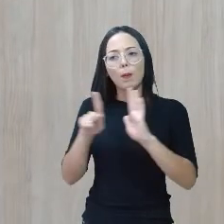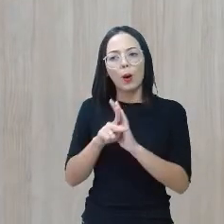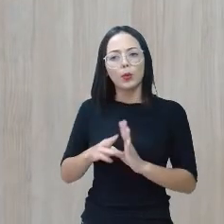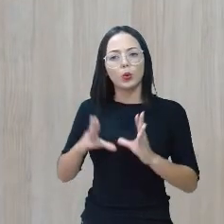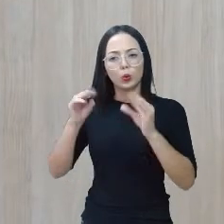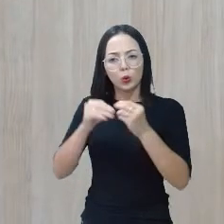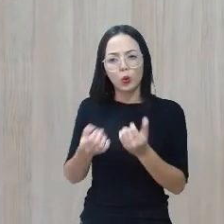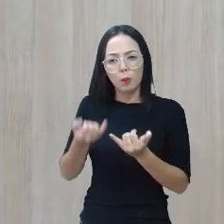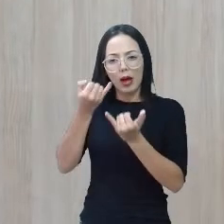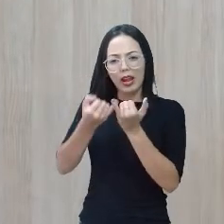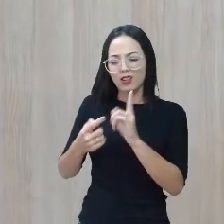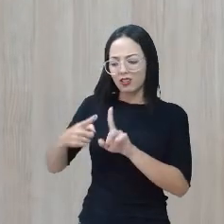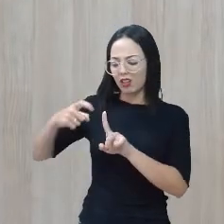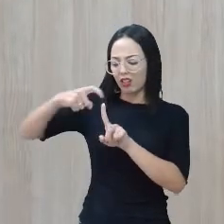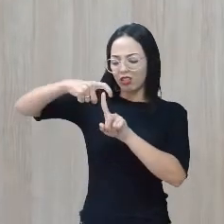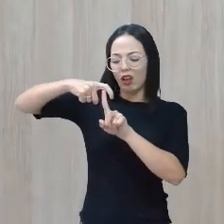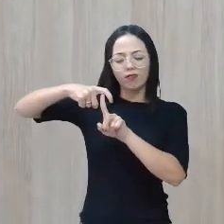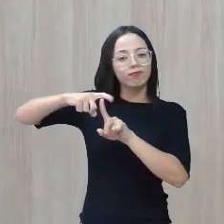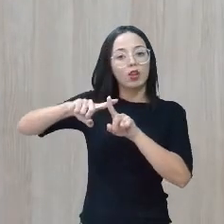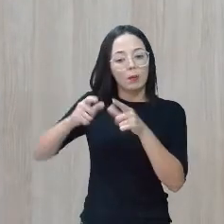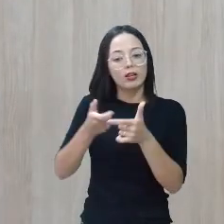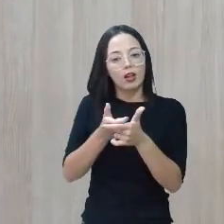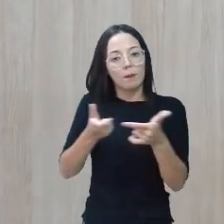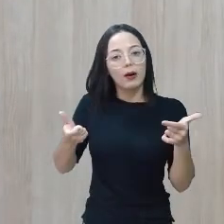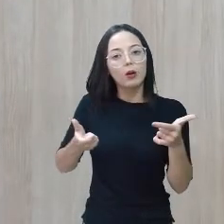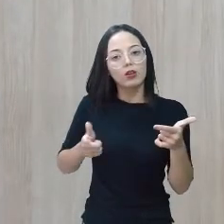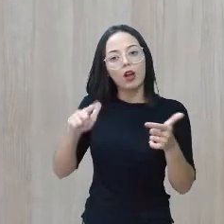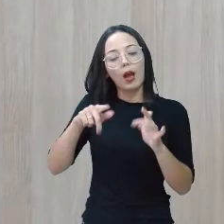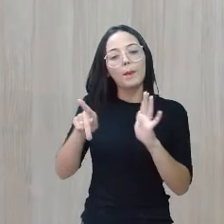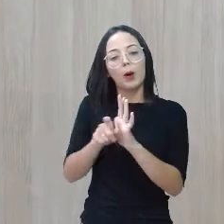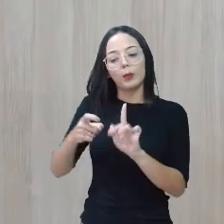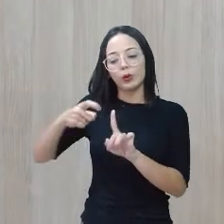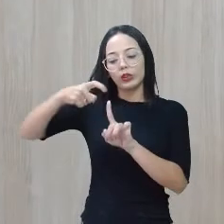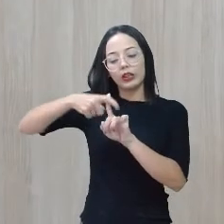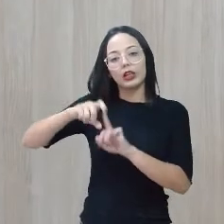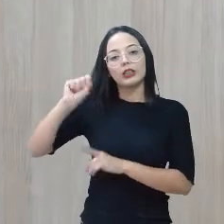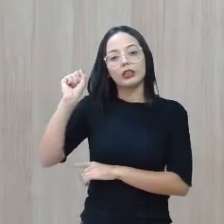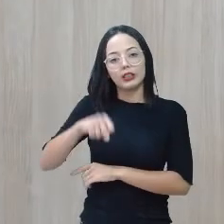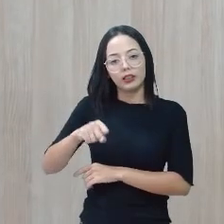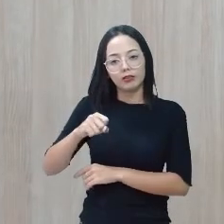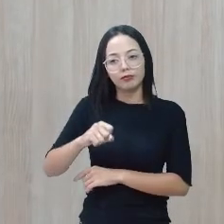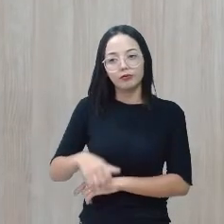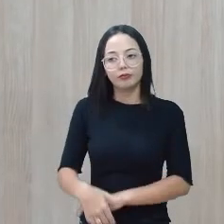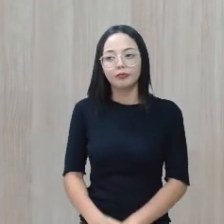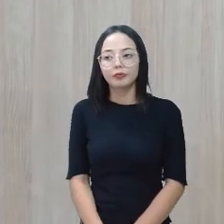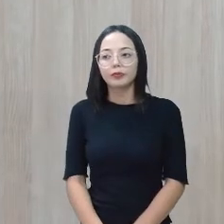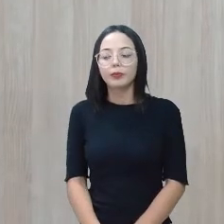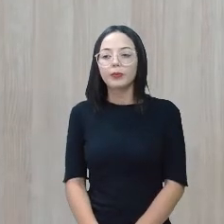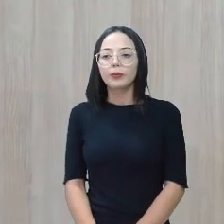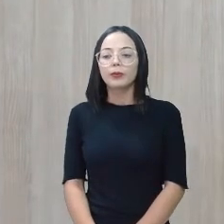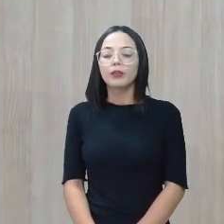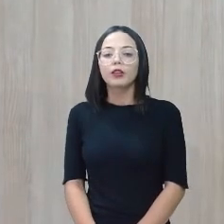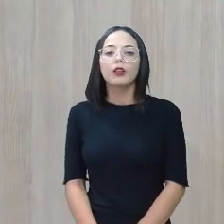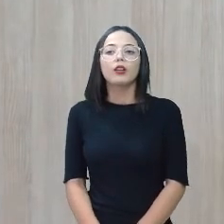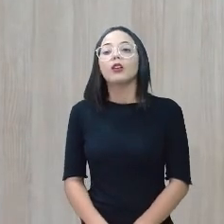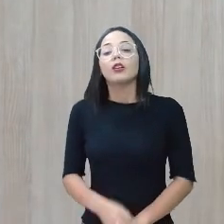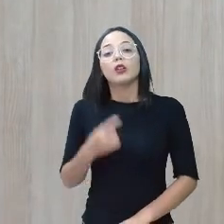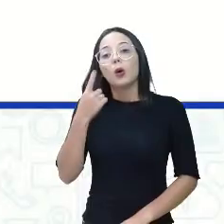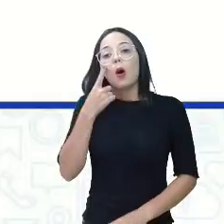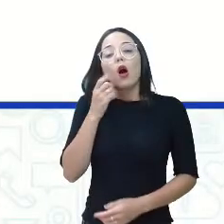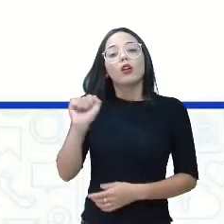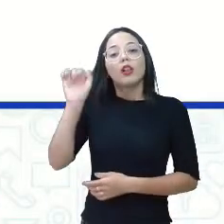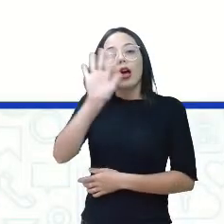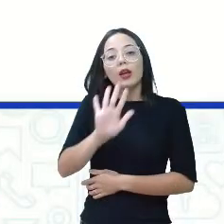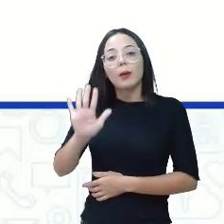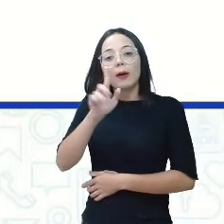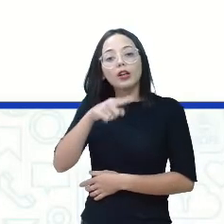formato de T, mas uma grande maioria e o mais conhecido é o de formato de T. E assim, nessa imagem que